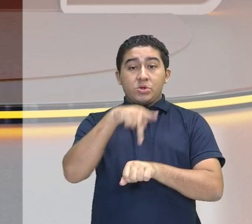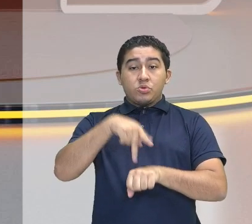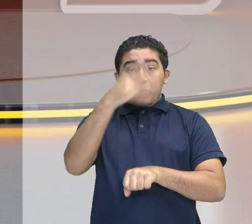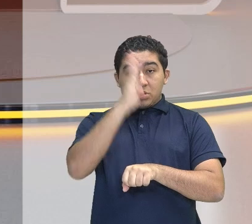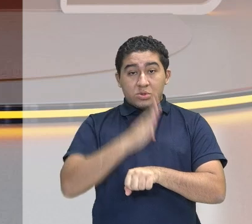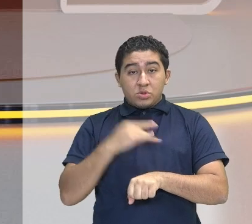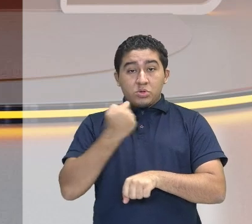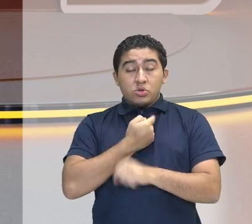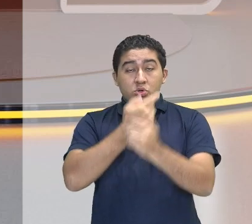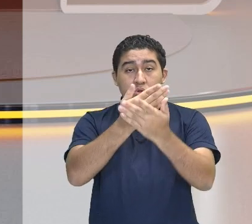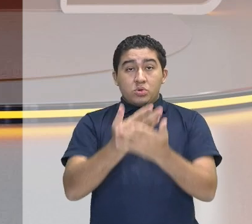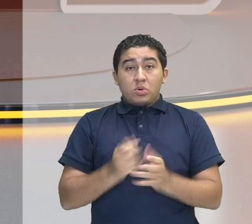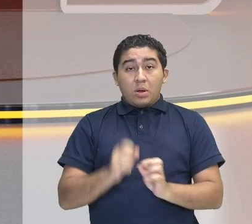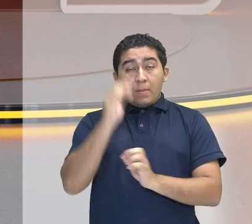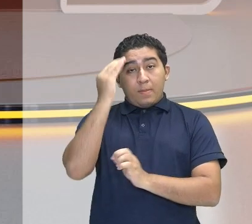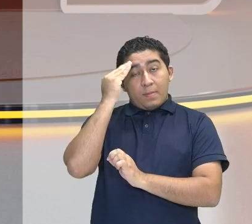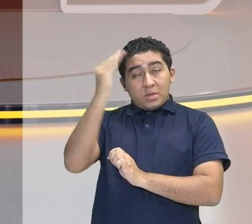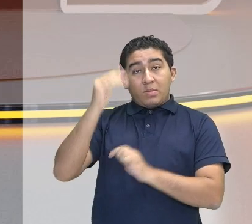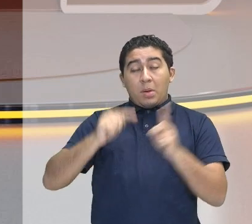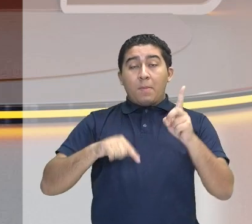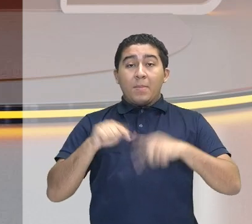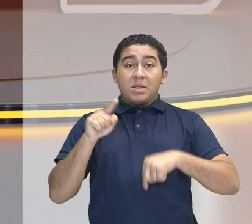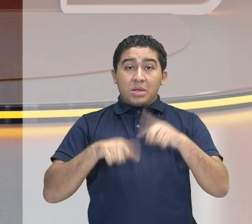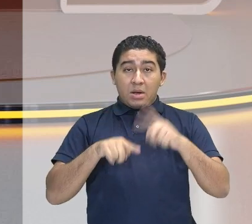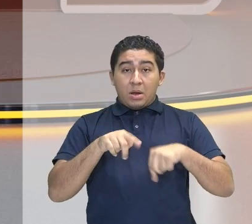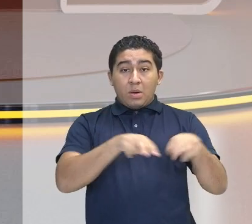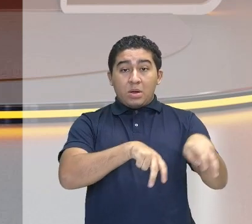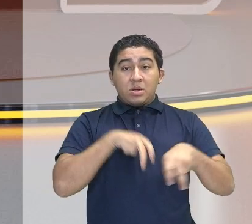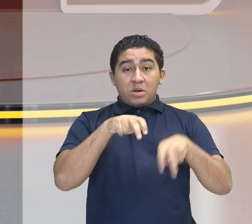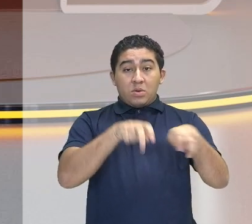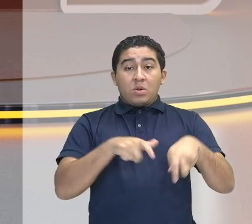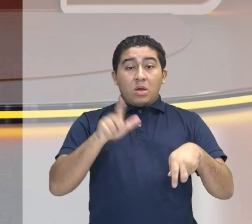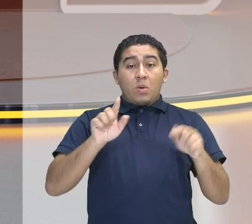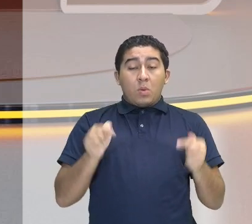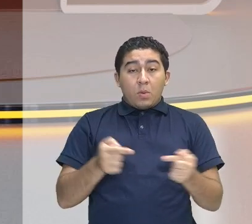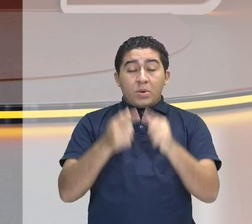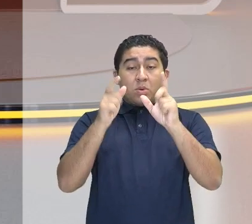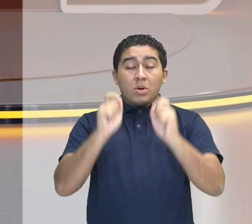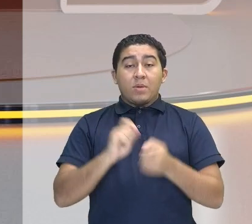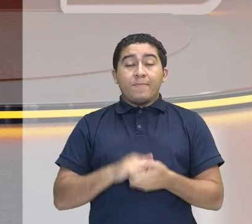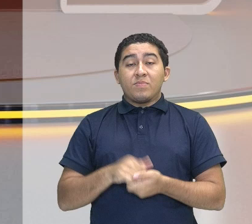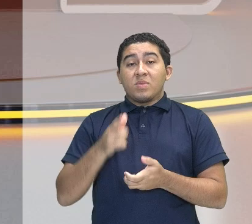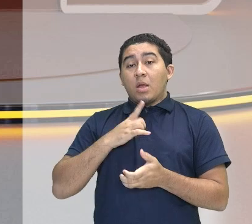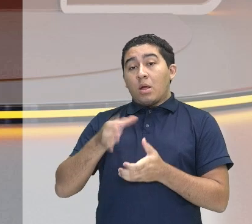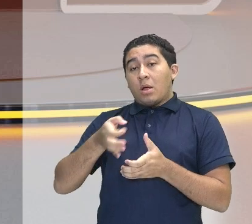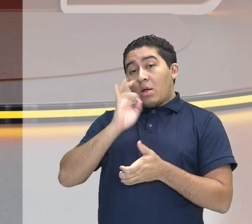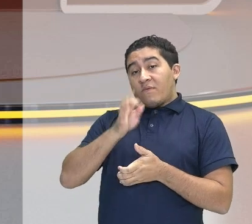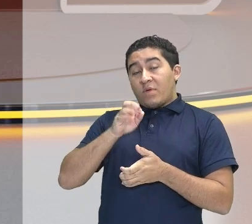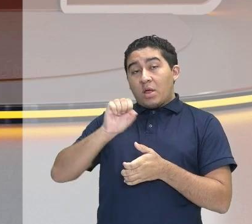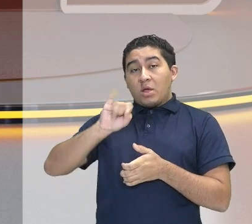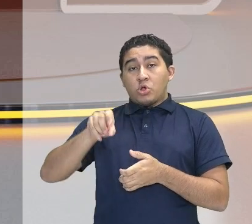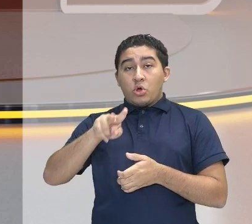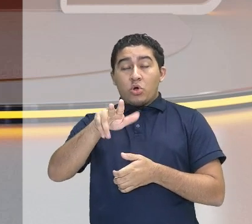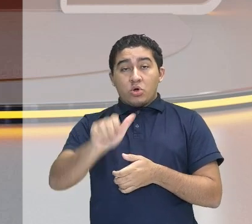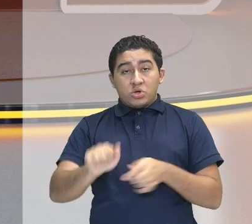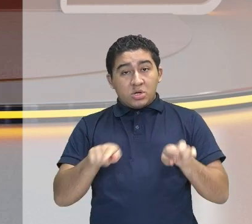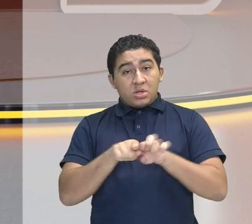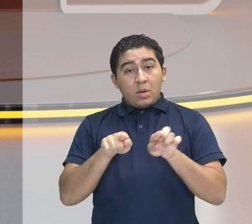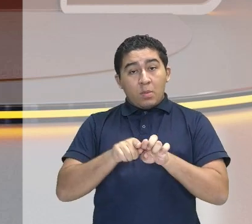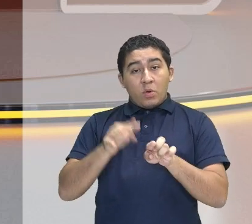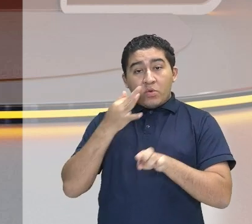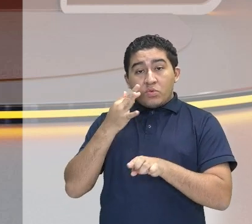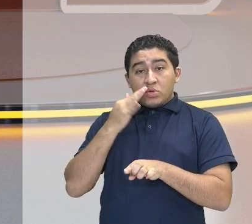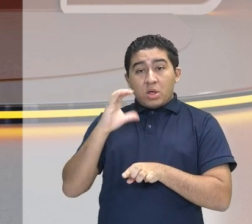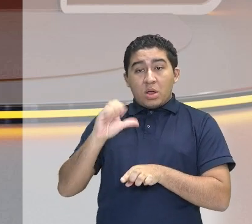os principais produtos agrícolas, né, vai estar voltado ali com o café, com a soja,